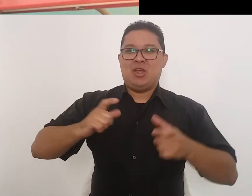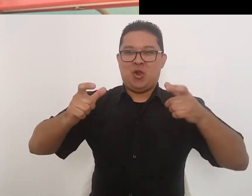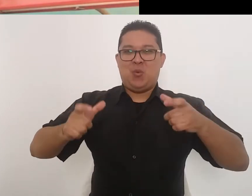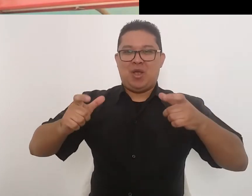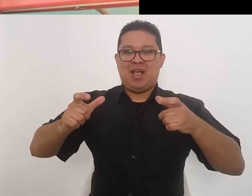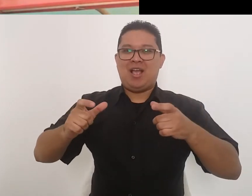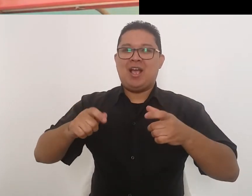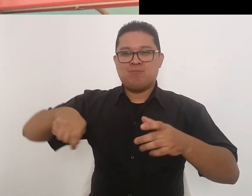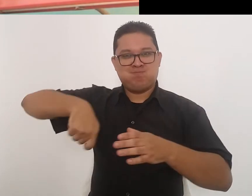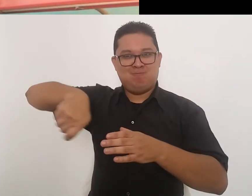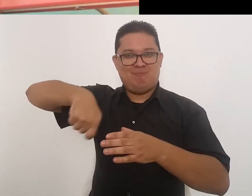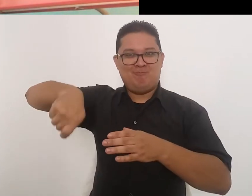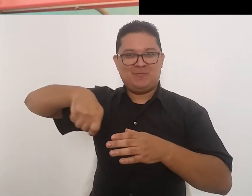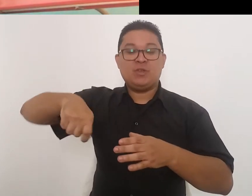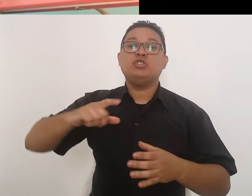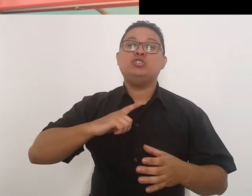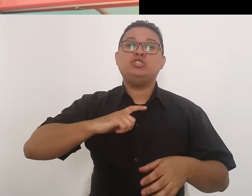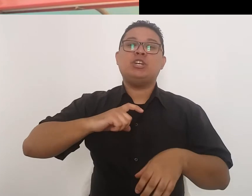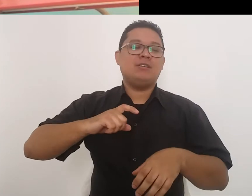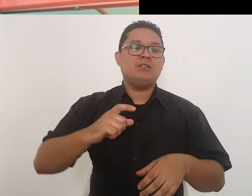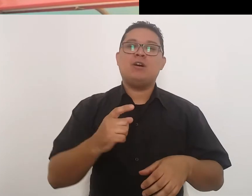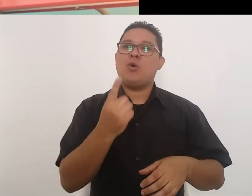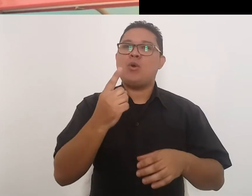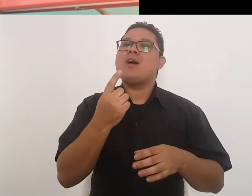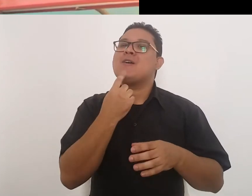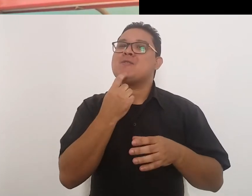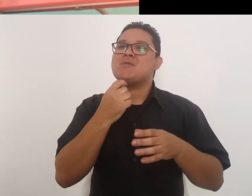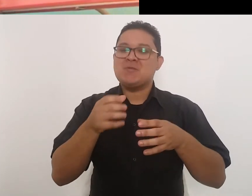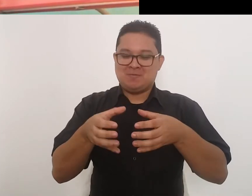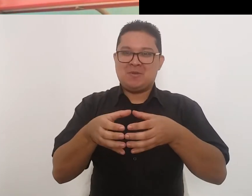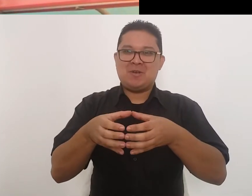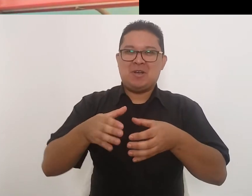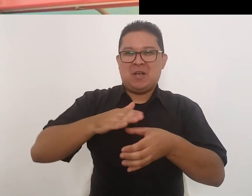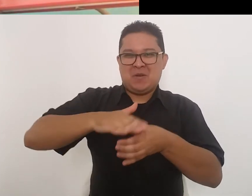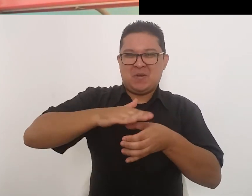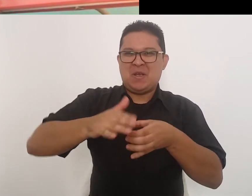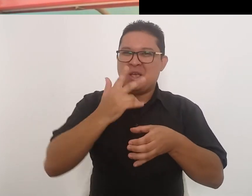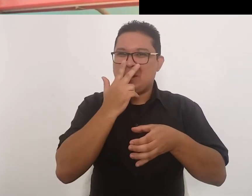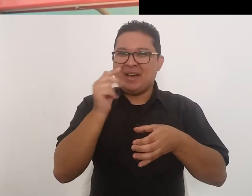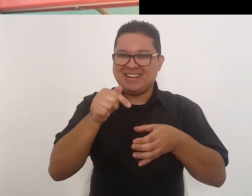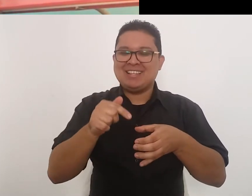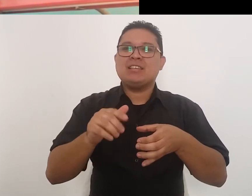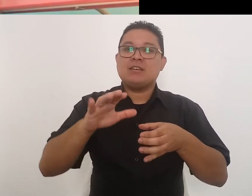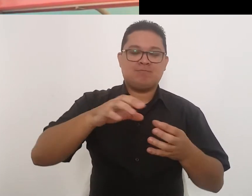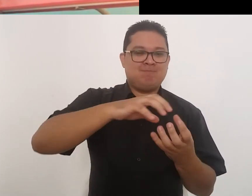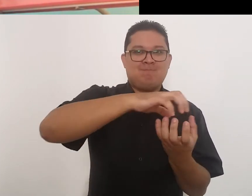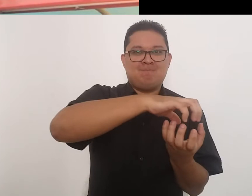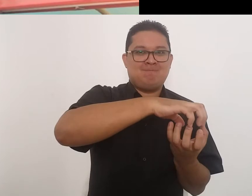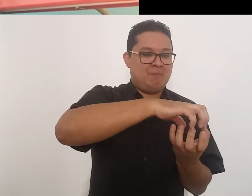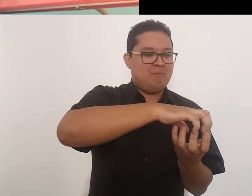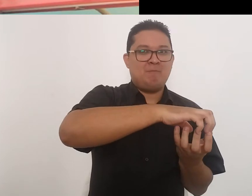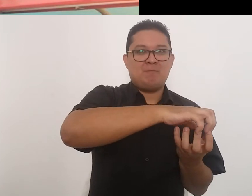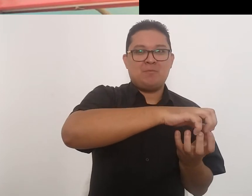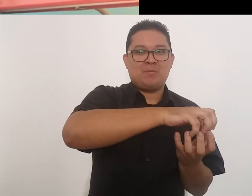um pequeno reloginho, um timer, para dar o tempo. Então eu marcava ali nesse reloginho, esse reloginho tinha a forma de um